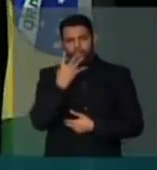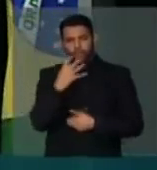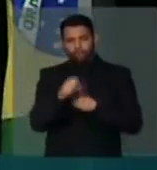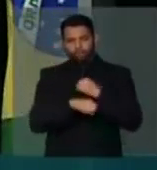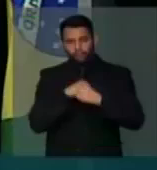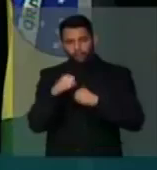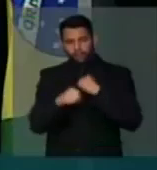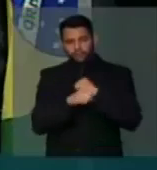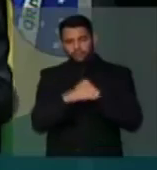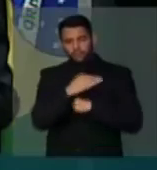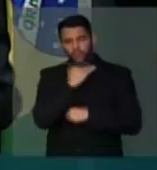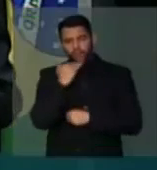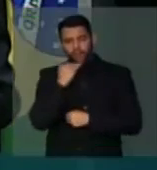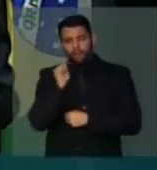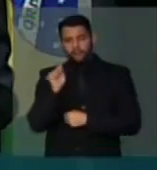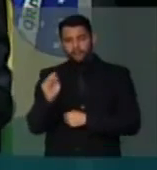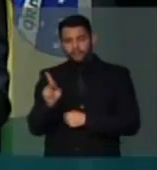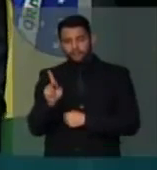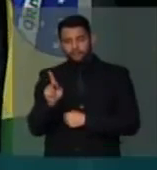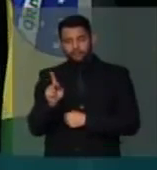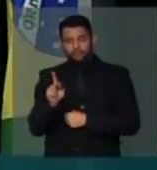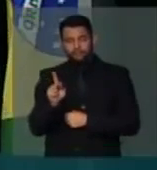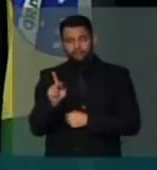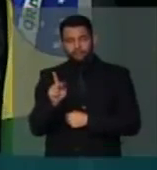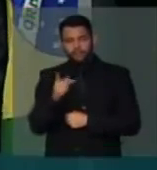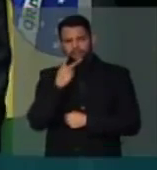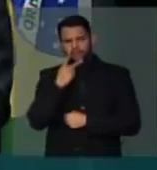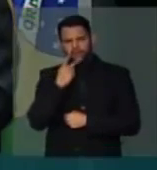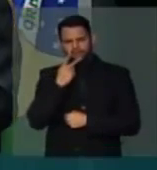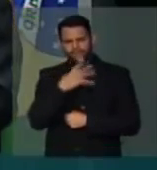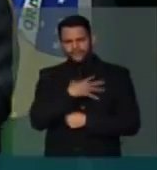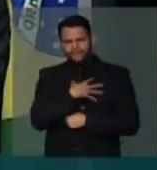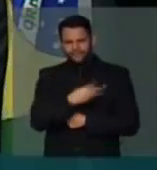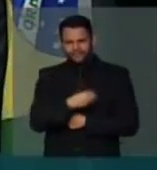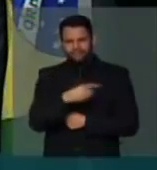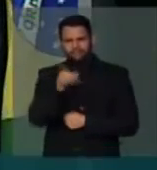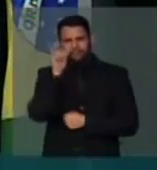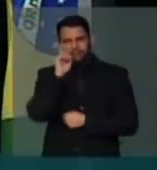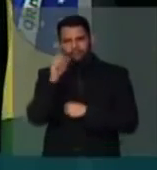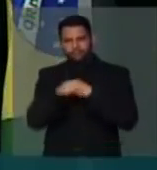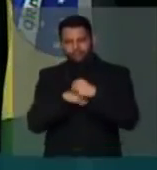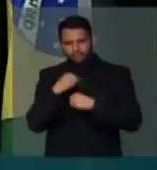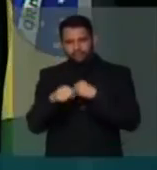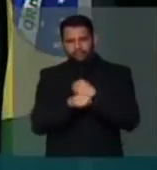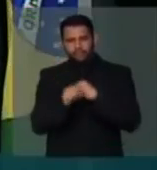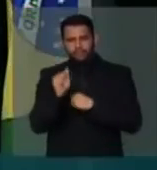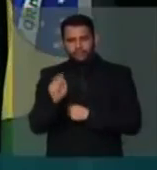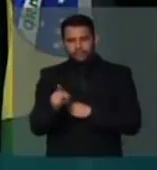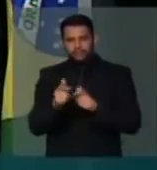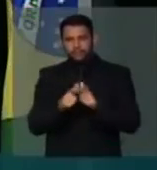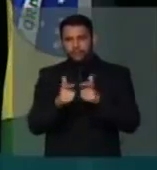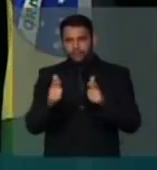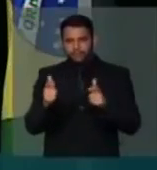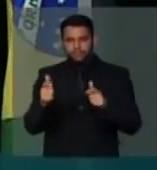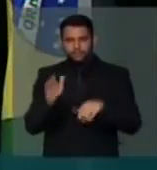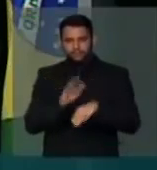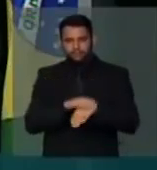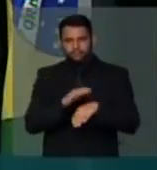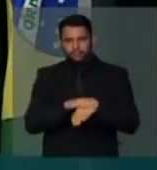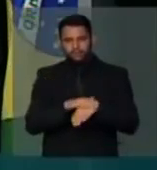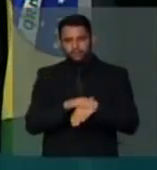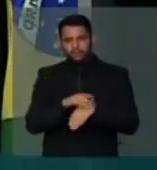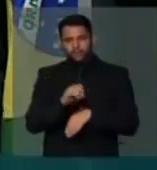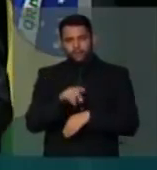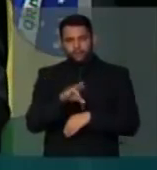anos, ela era aposentada e ela dizia: meu filho, cada ano a minha aposentadoria está crescendo que nem cola de